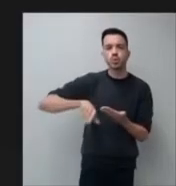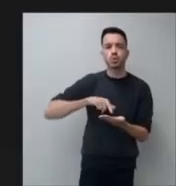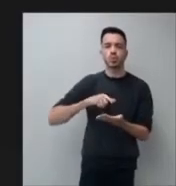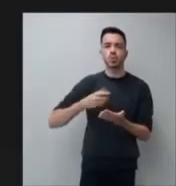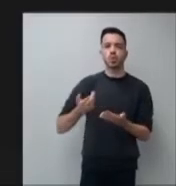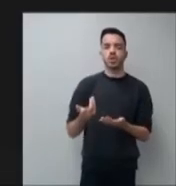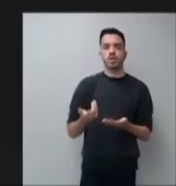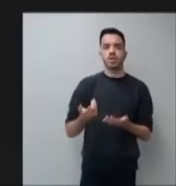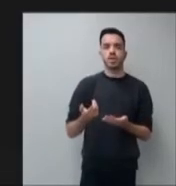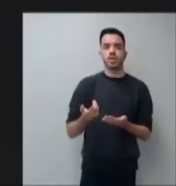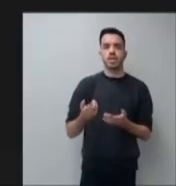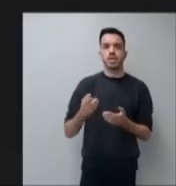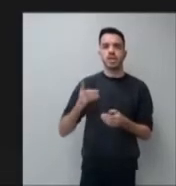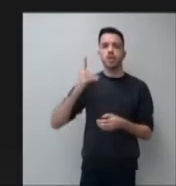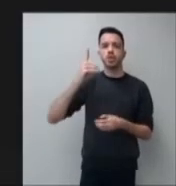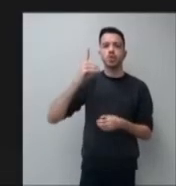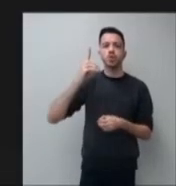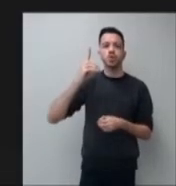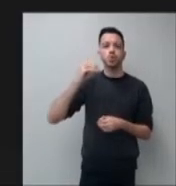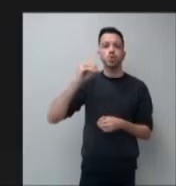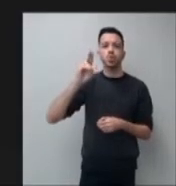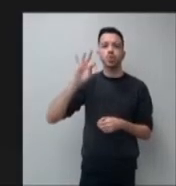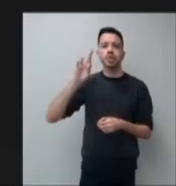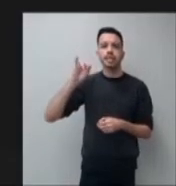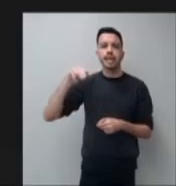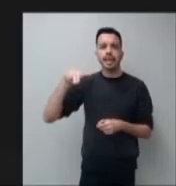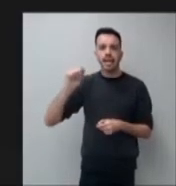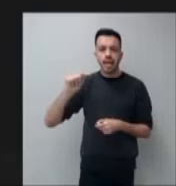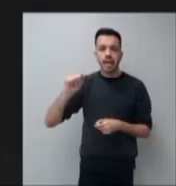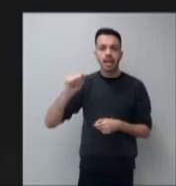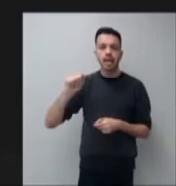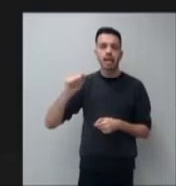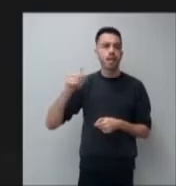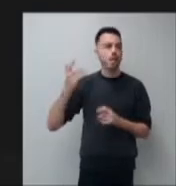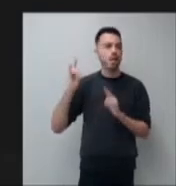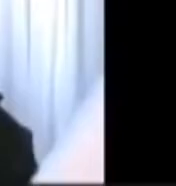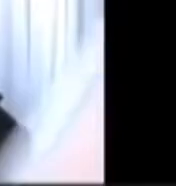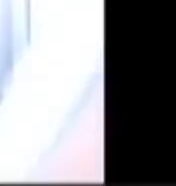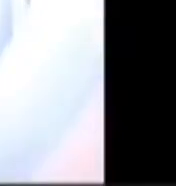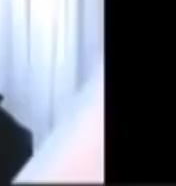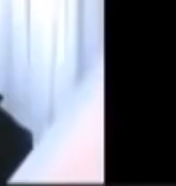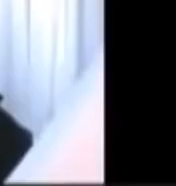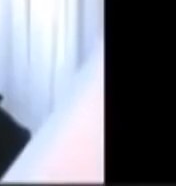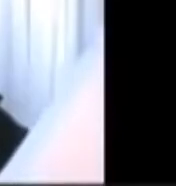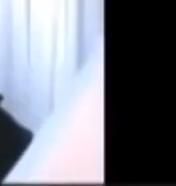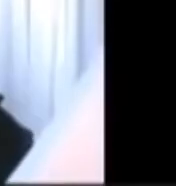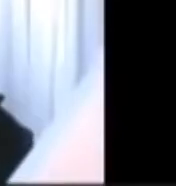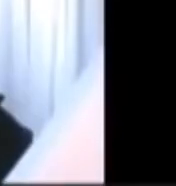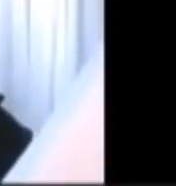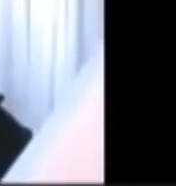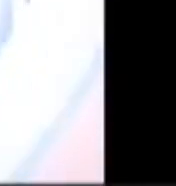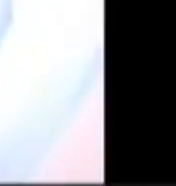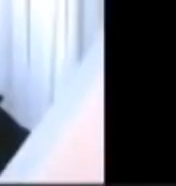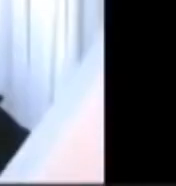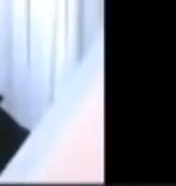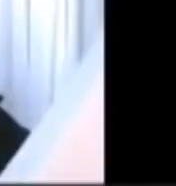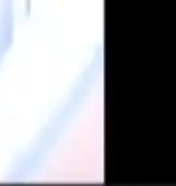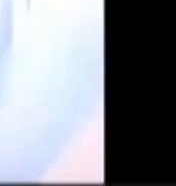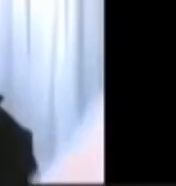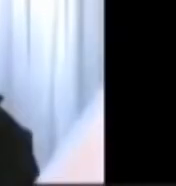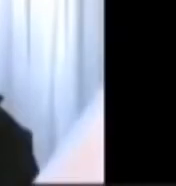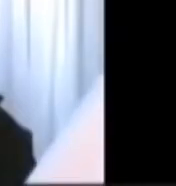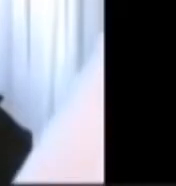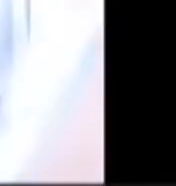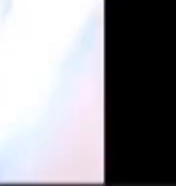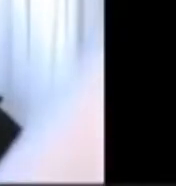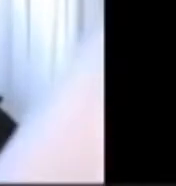responsabilidade quanto à qualidade do produto. Para o ministro, essa responsabilização solidária impõe à empresa o dever de encaminhar produtos com defeito